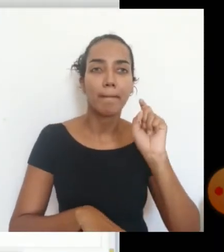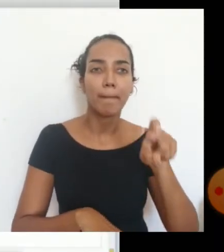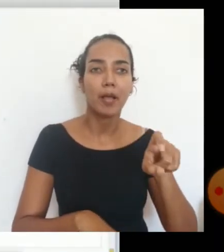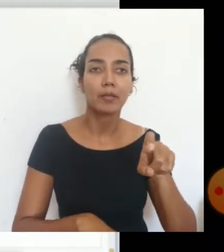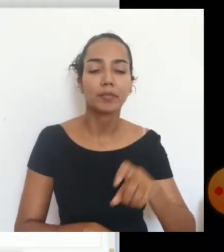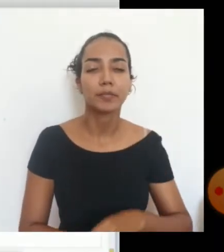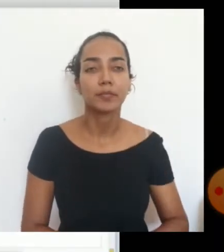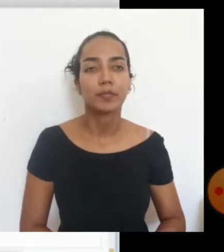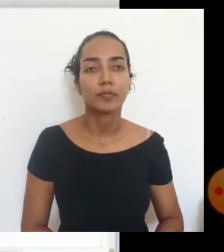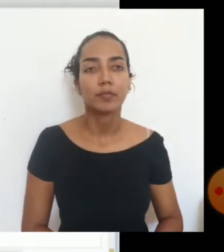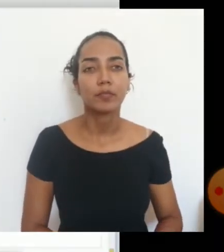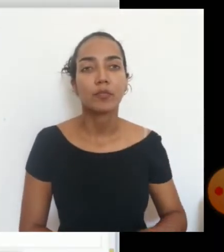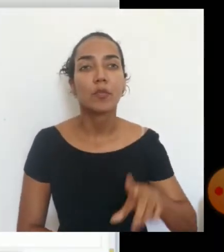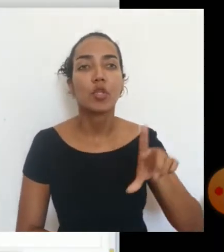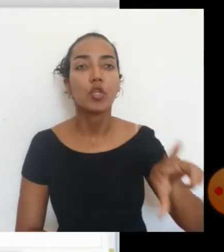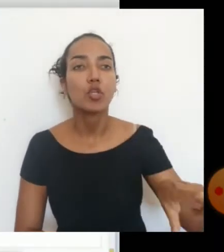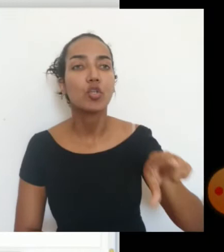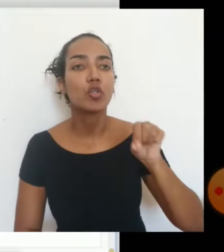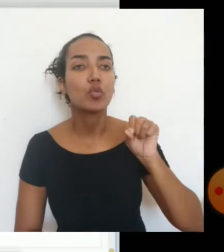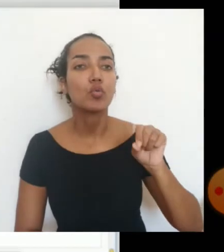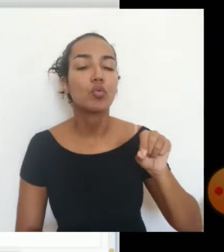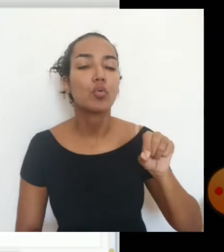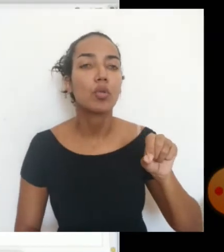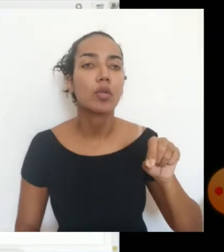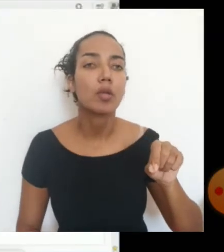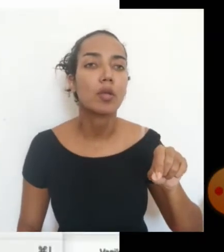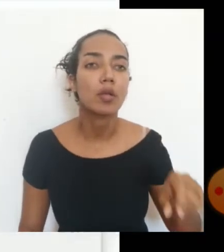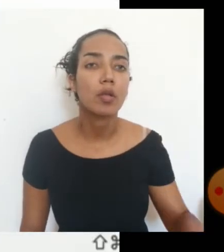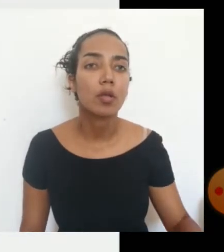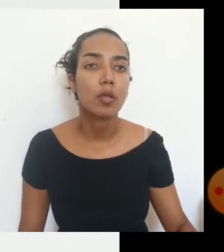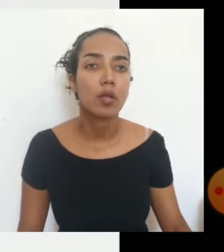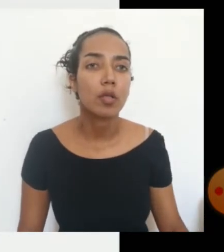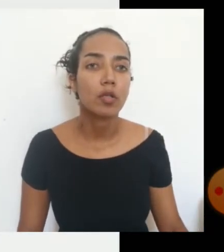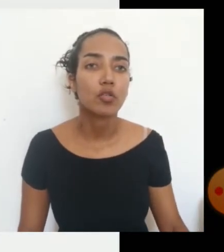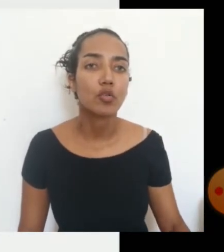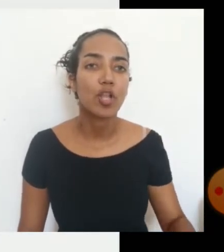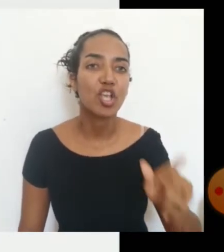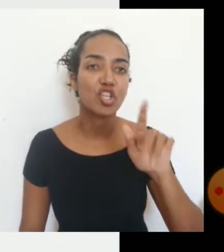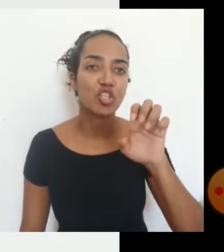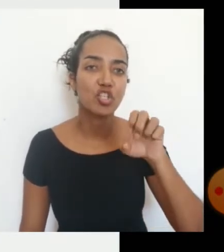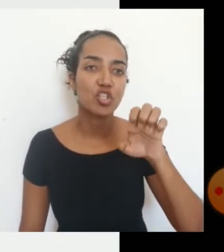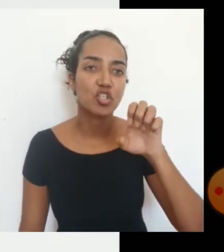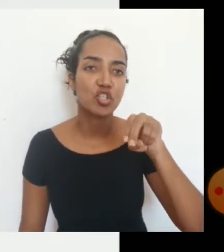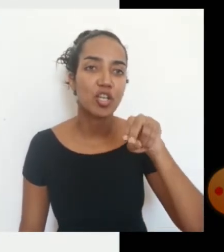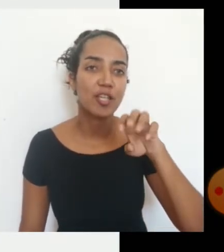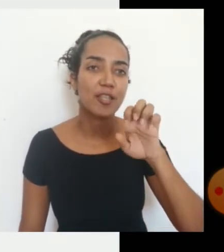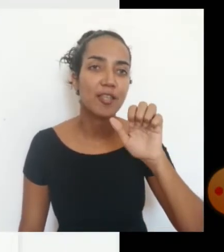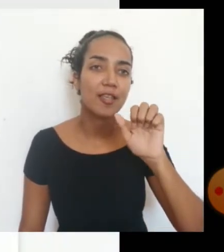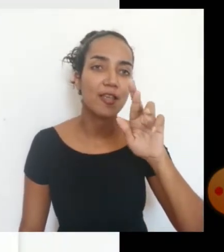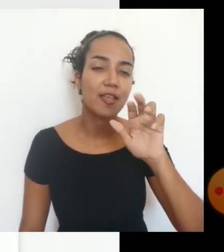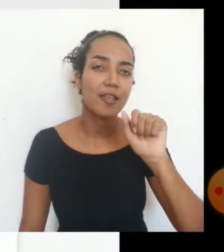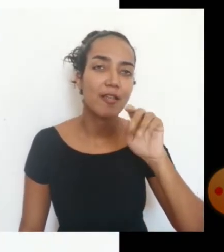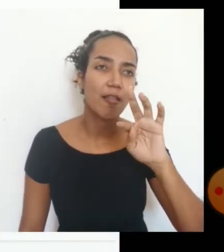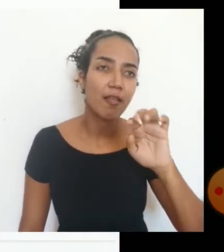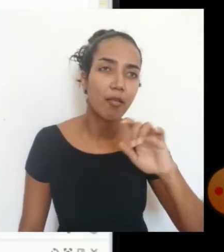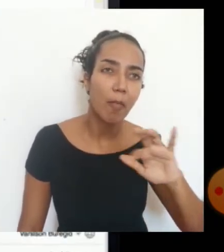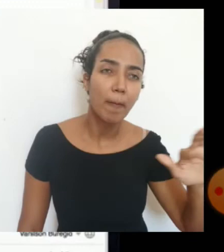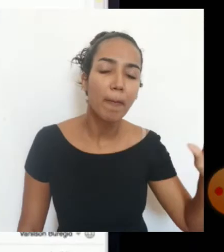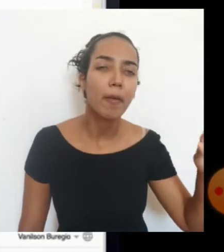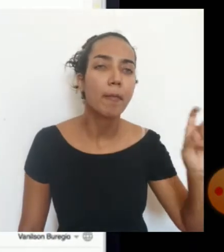opção Generate Getters and Setters. Então, ao clicar aqui, você vai ser levado para essa